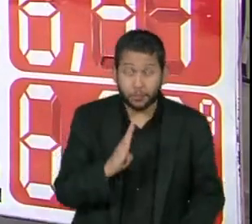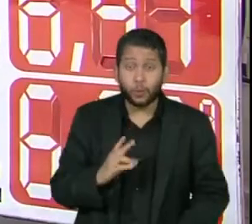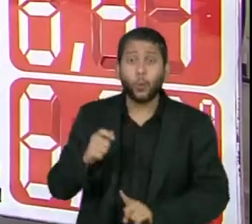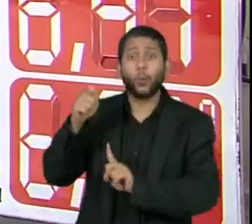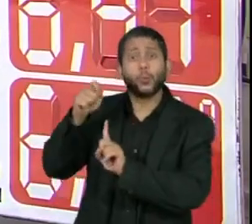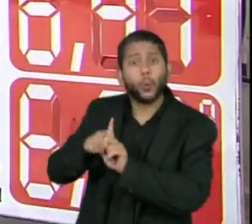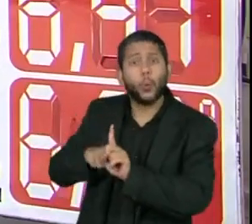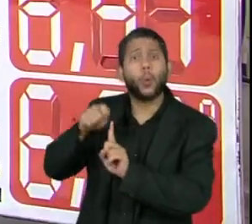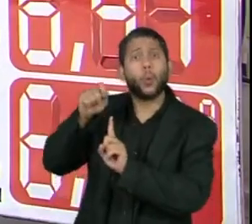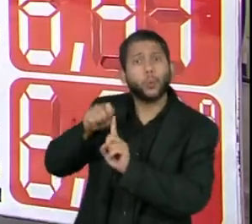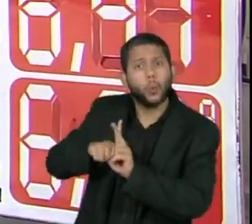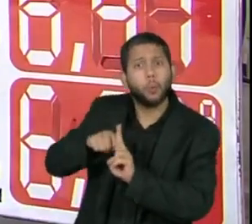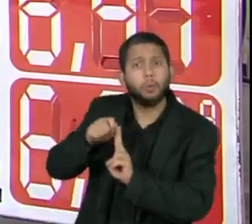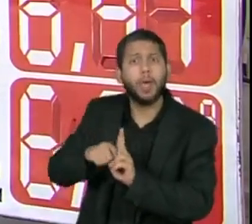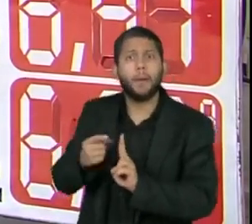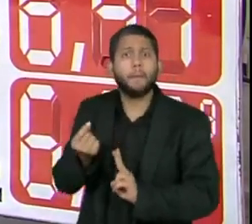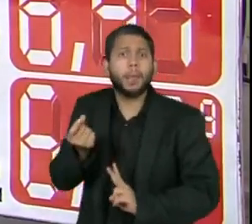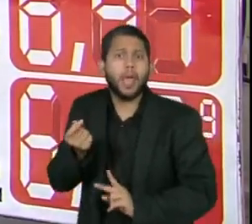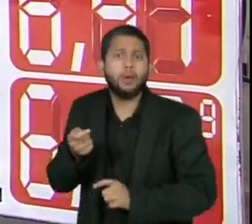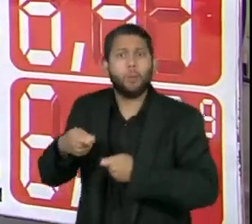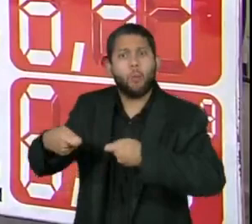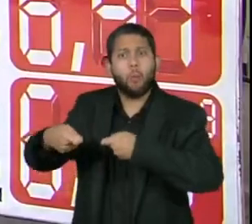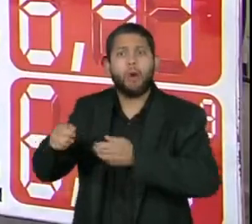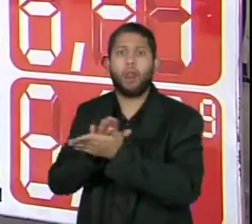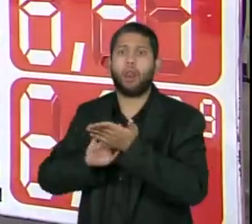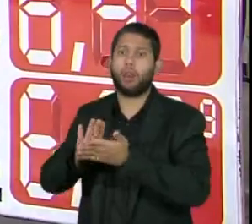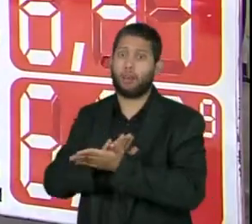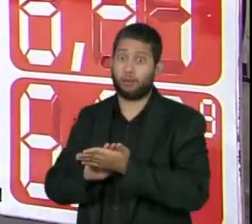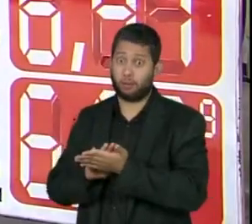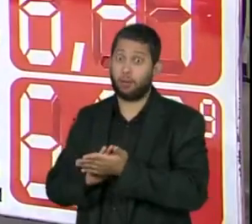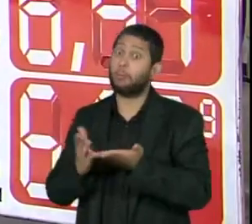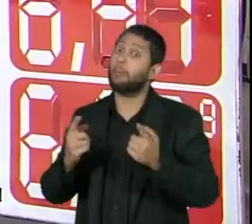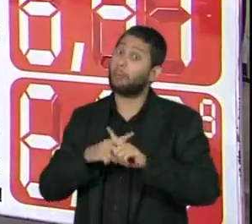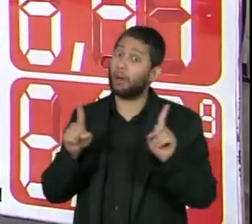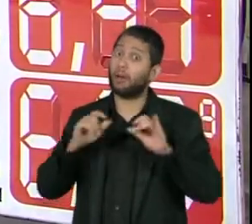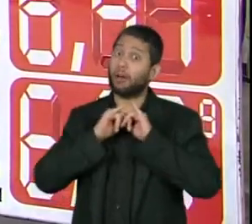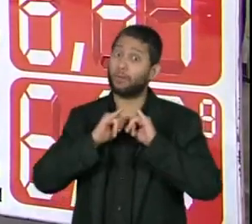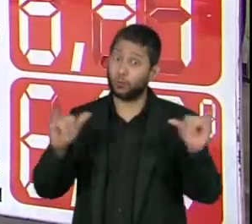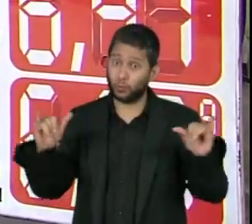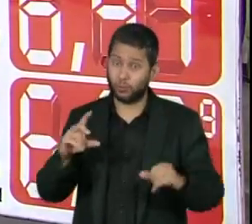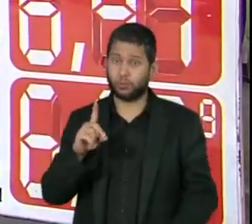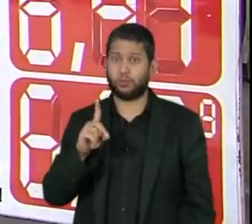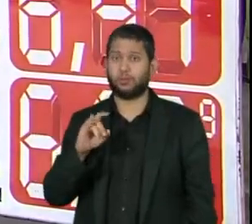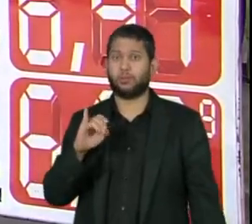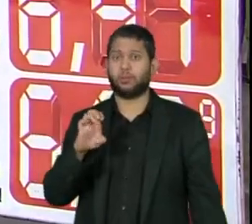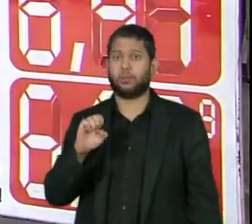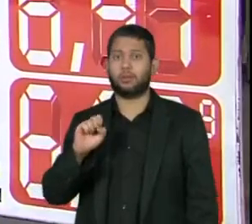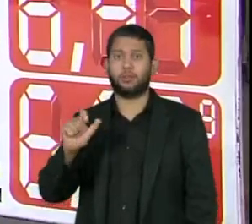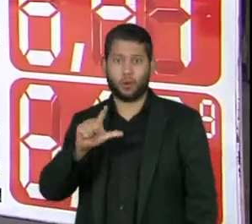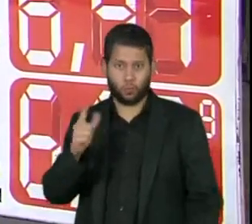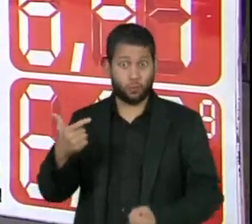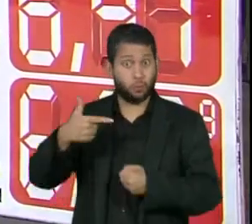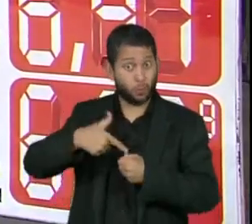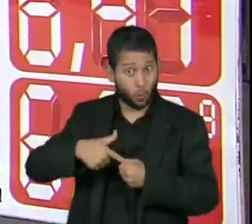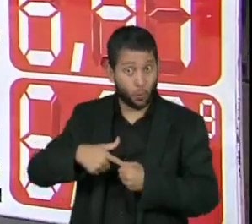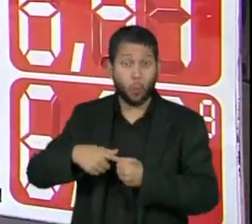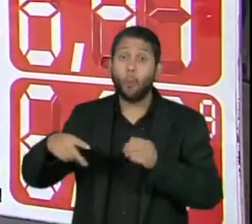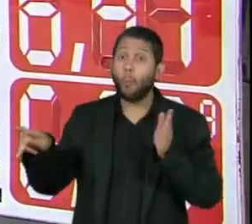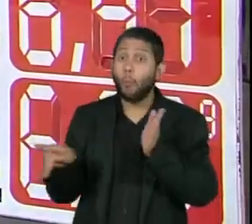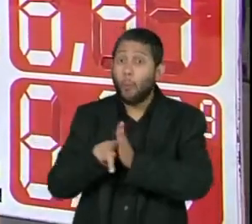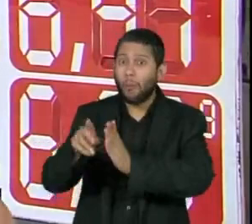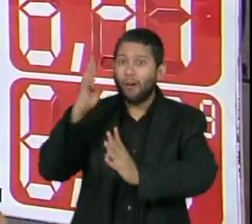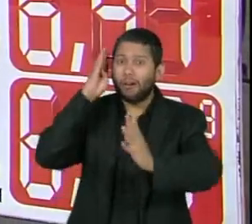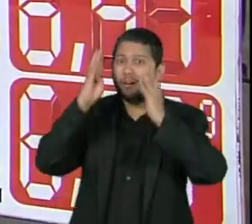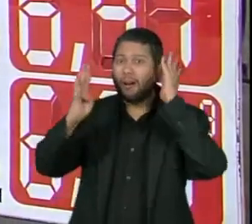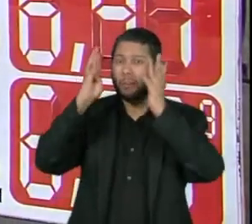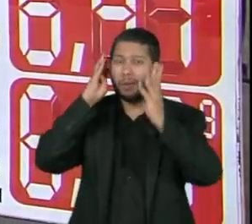sem reajustar os preços para as refinadoras, anunciou que o diesel, que é usado pelos caminhões que